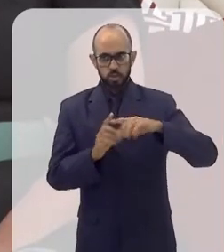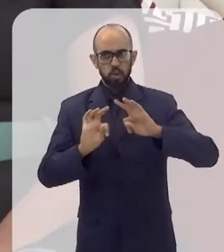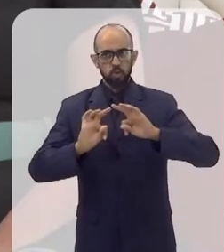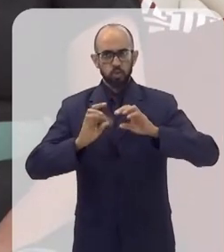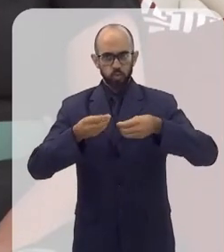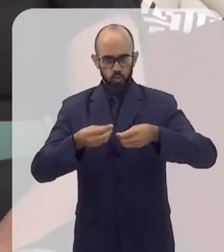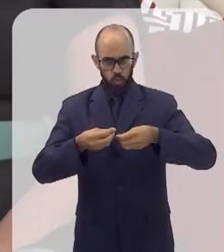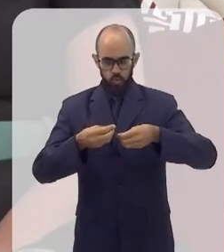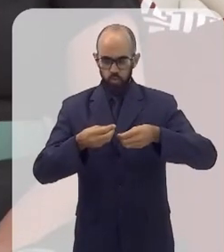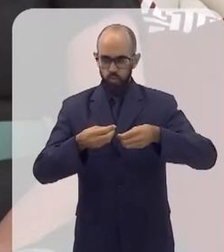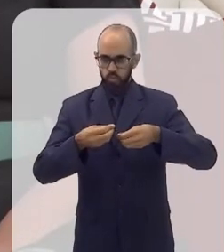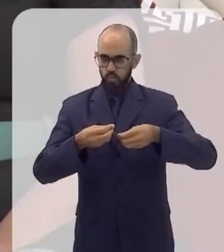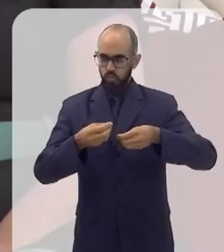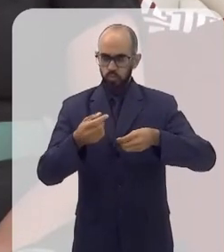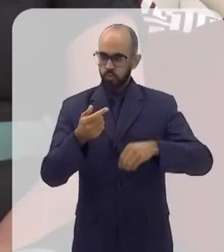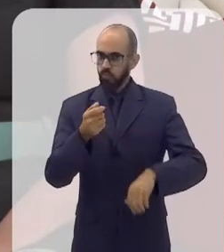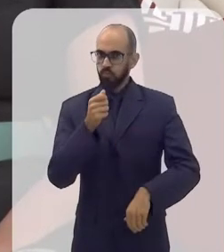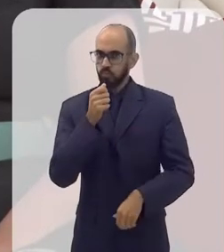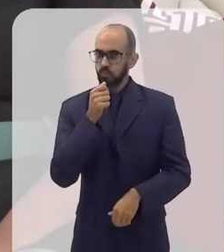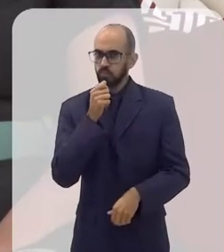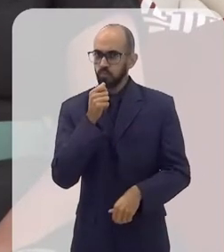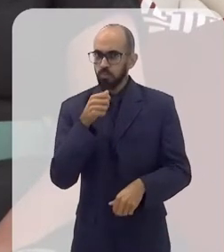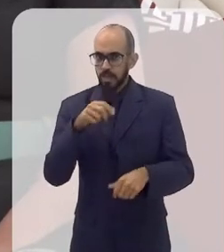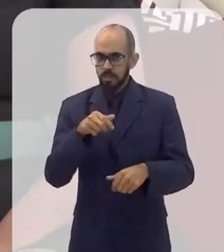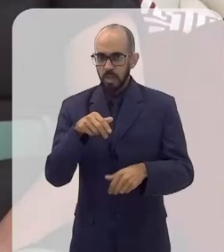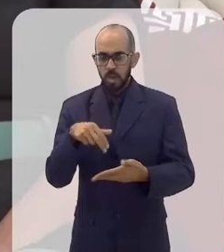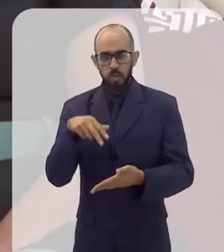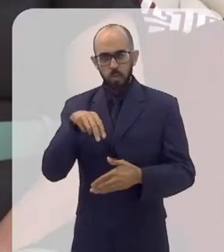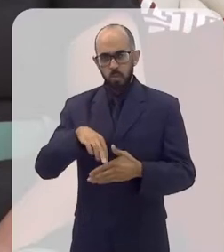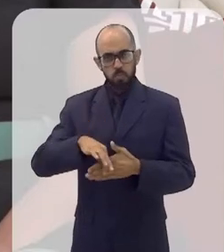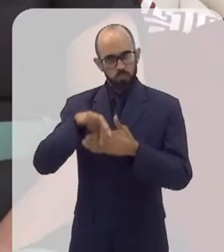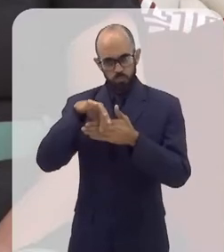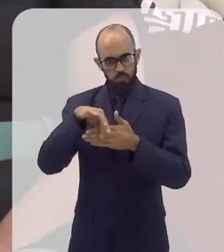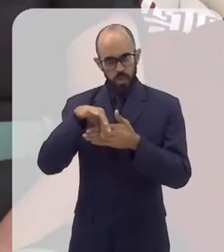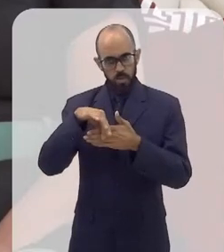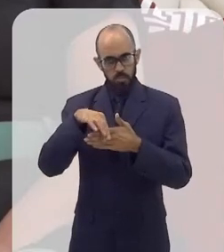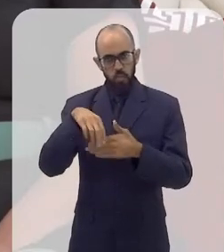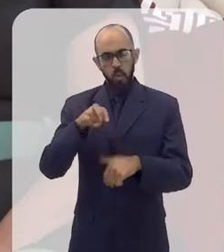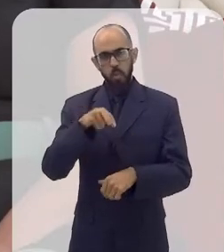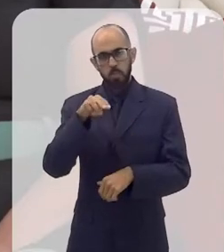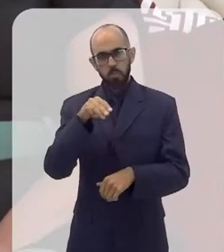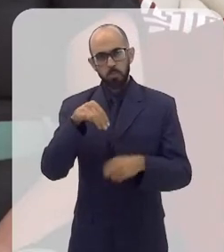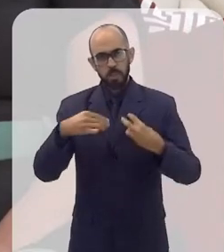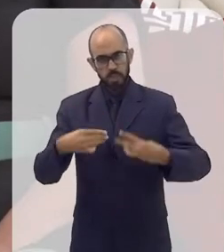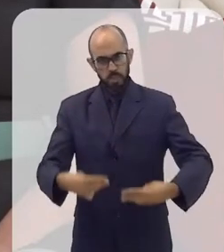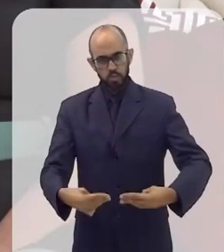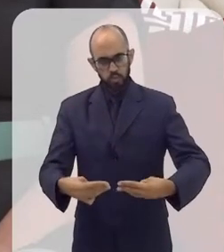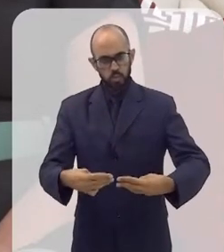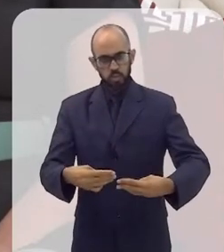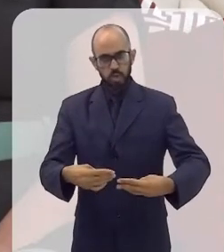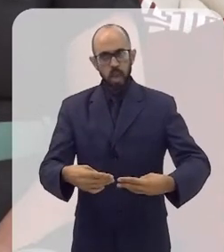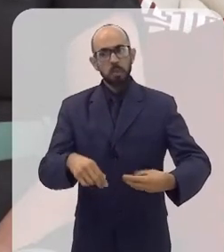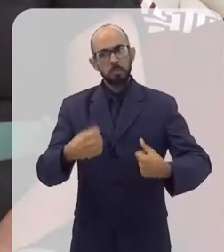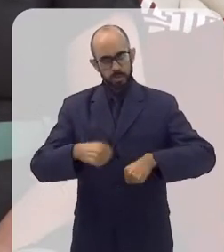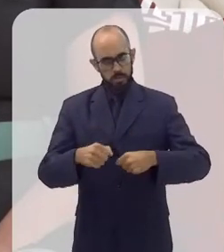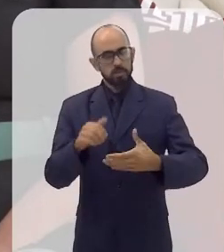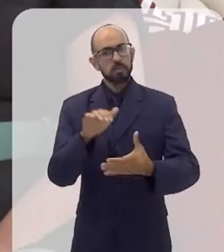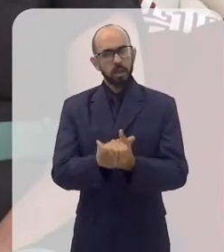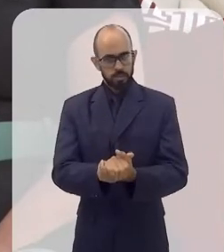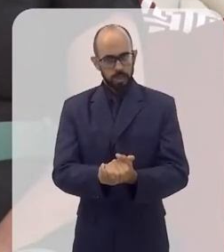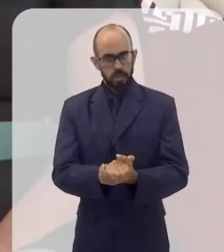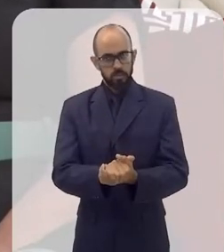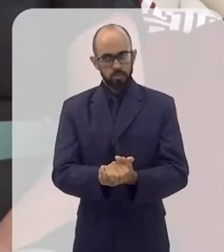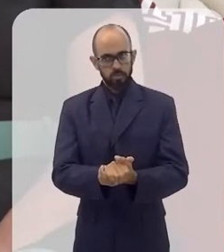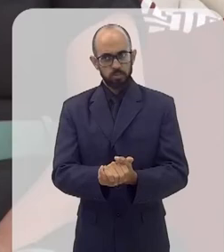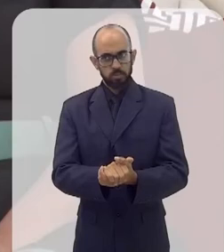clero, além de ser não remunerado, também para você ser um bispo na igreja ou outros cargos, é necessário que você